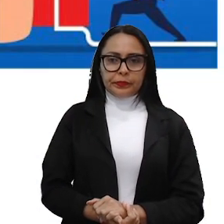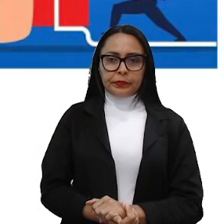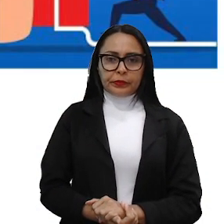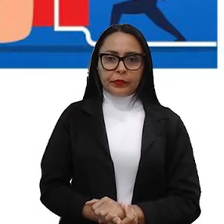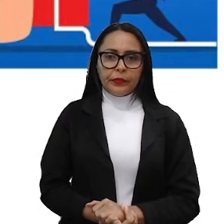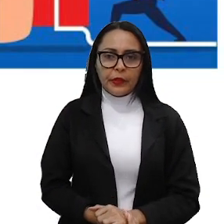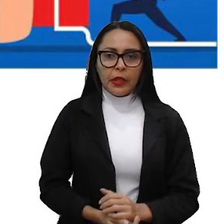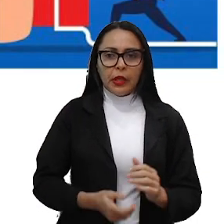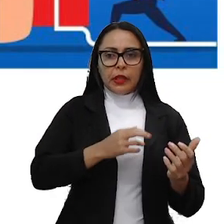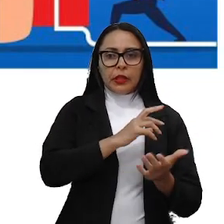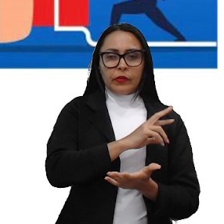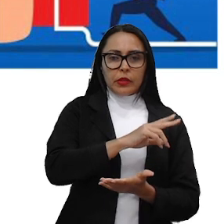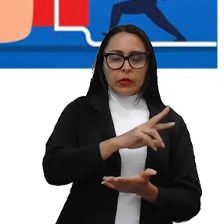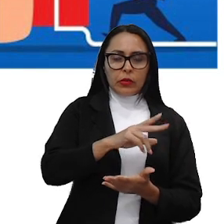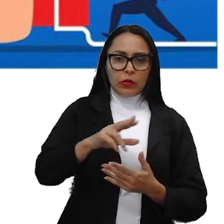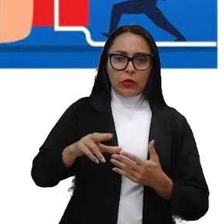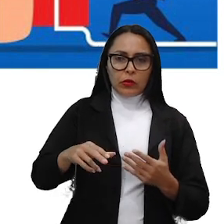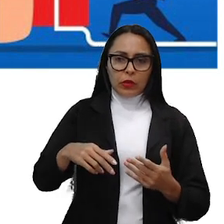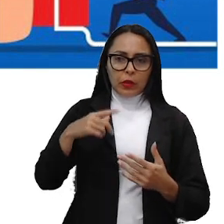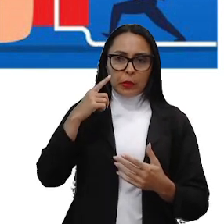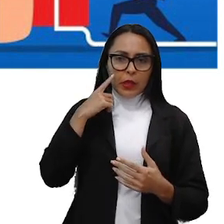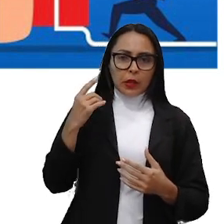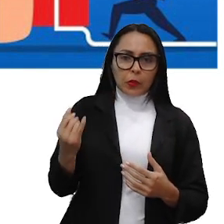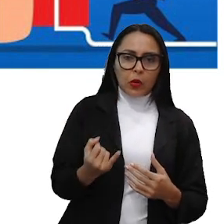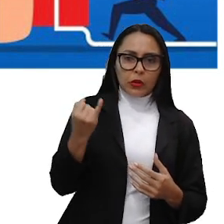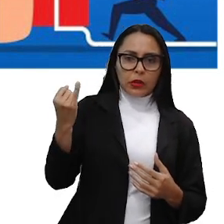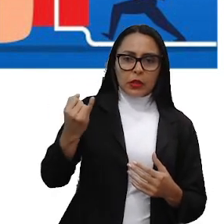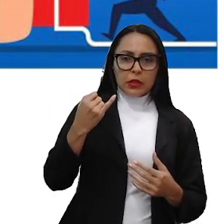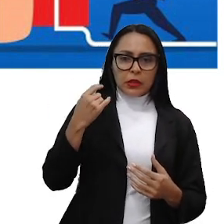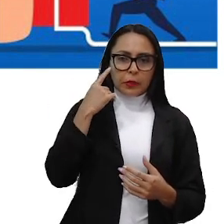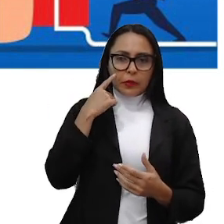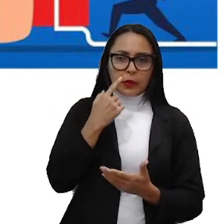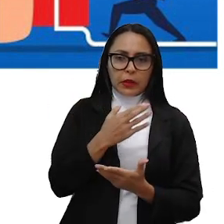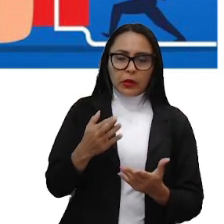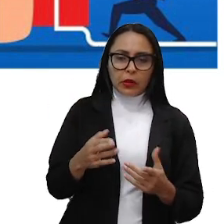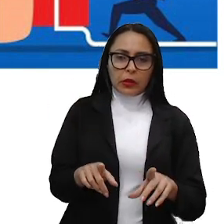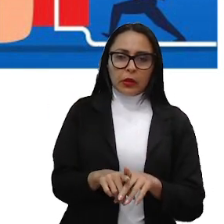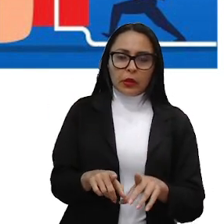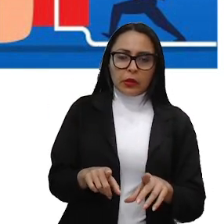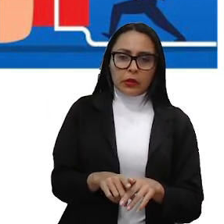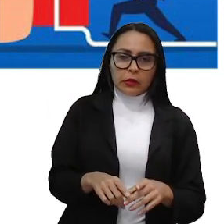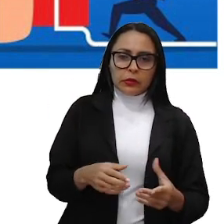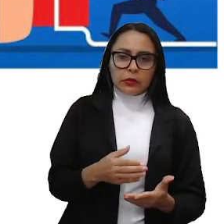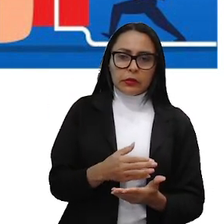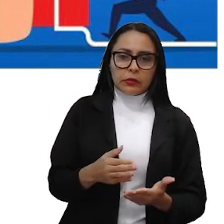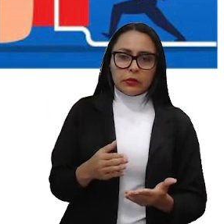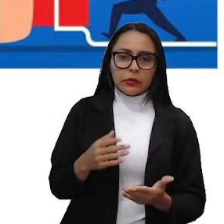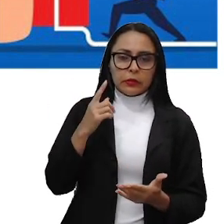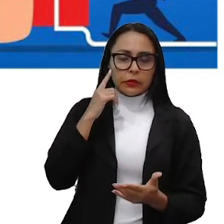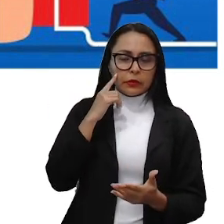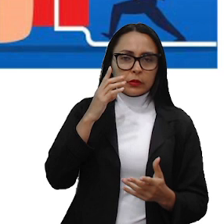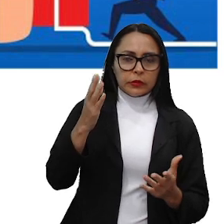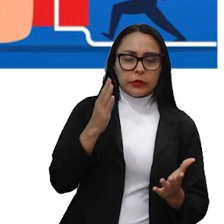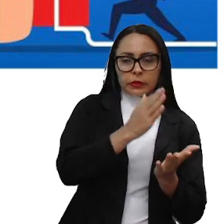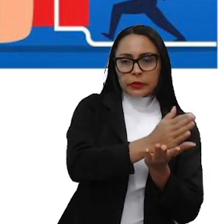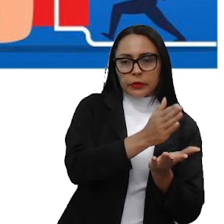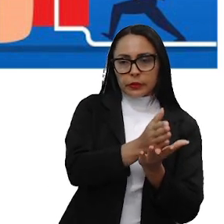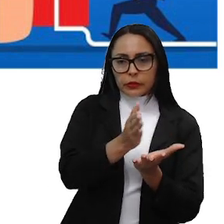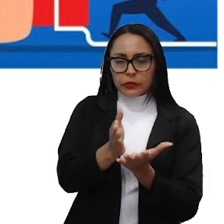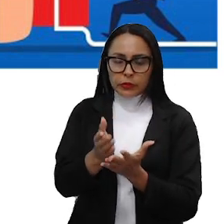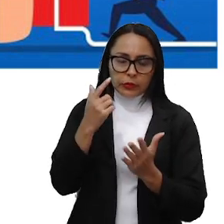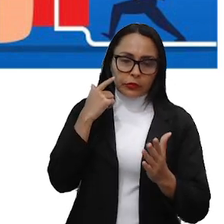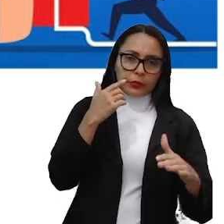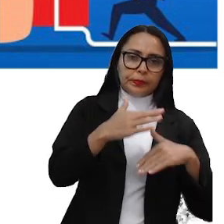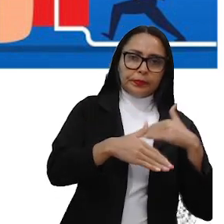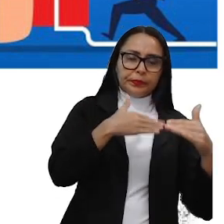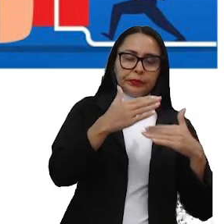Diversos autores mencionam a importância da manutenção do lead time. O lead time nada mais é do que um indicador de desempenho que se inicia